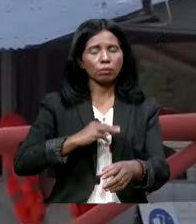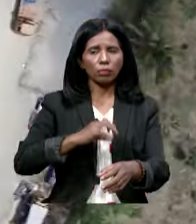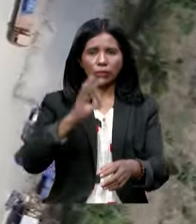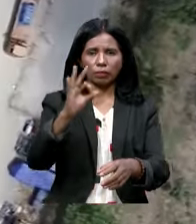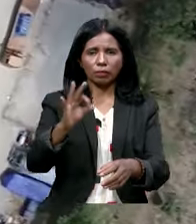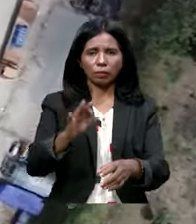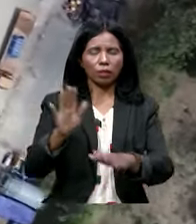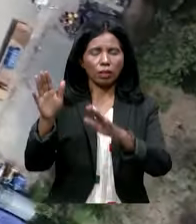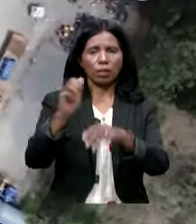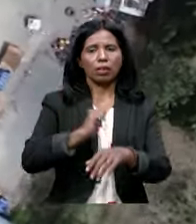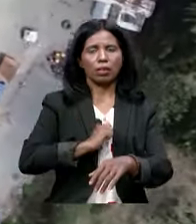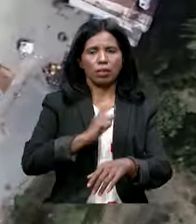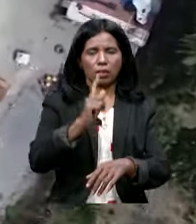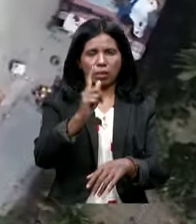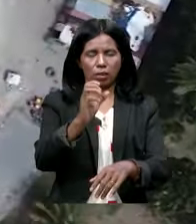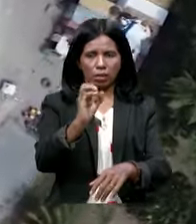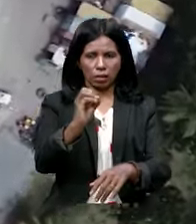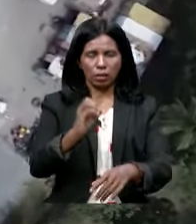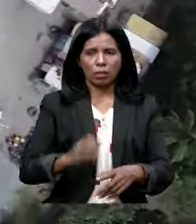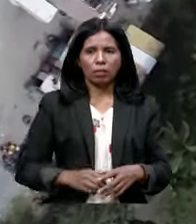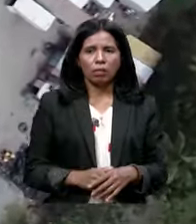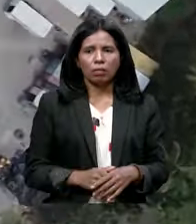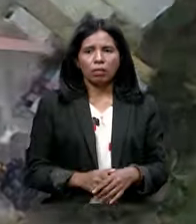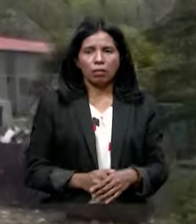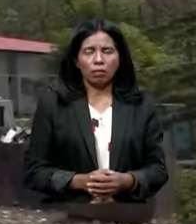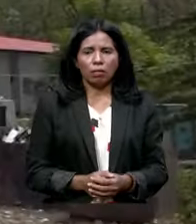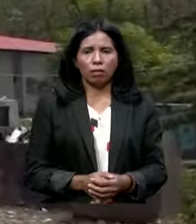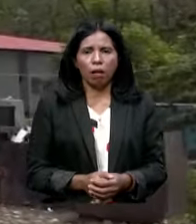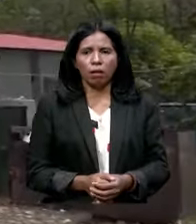no foho ai liku ainaro Santina de Jesus Agostinho da Costa Giamen.